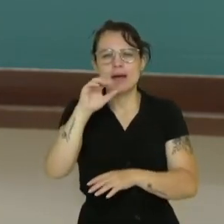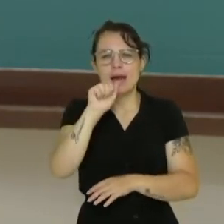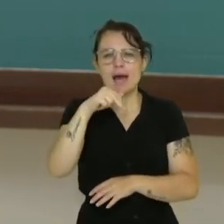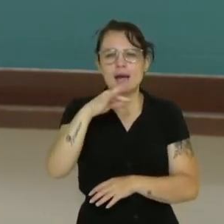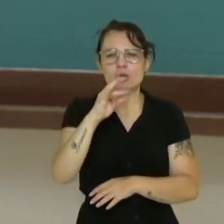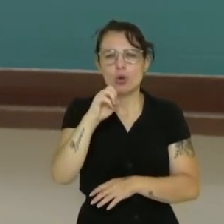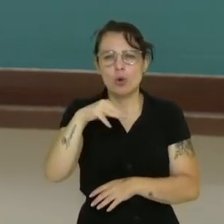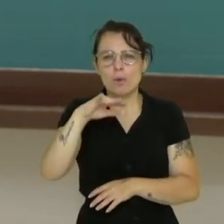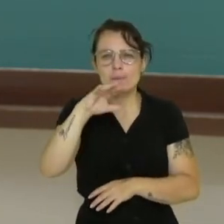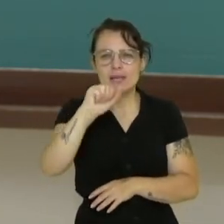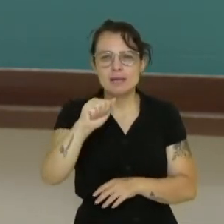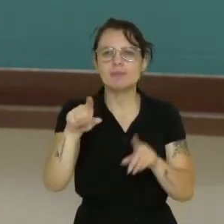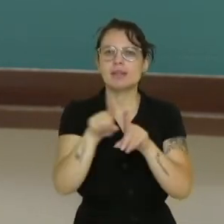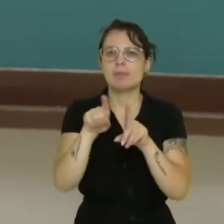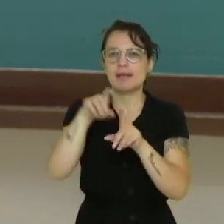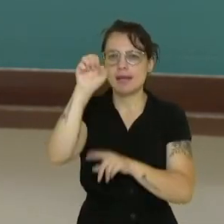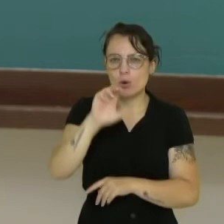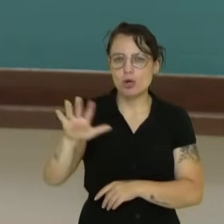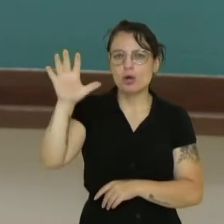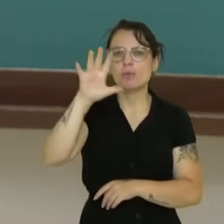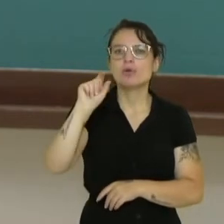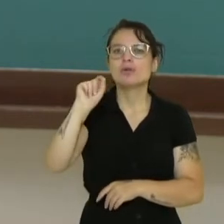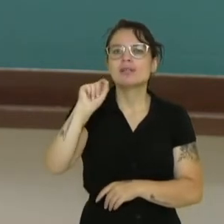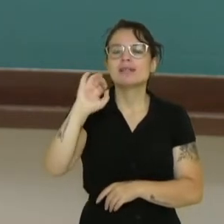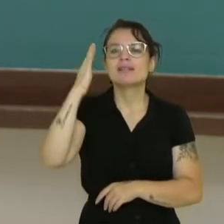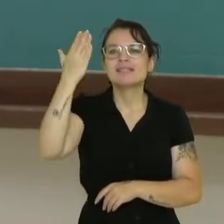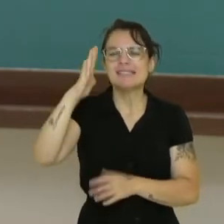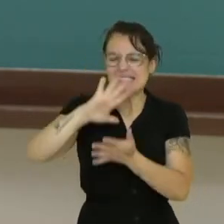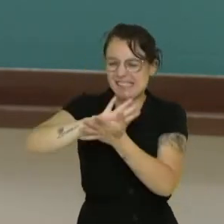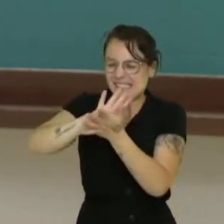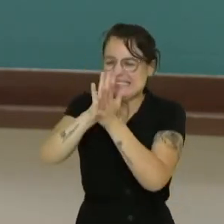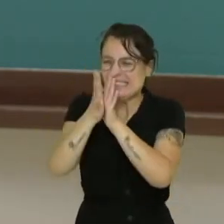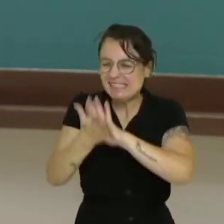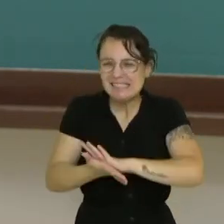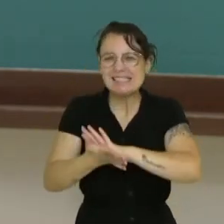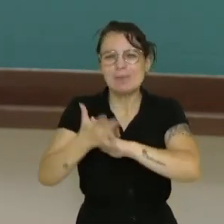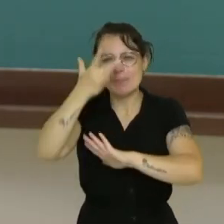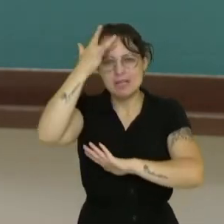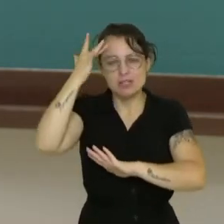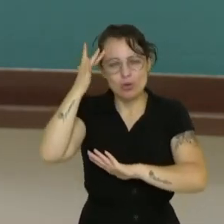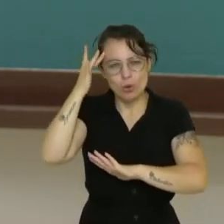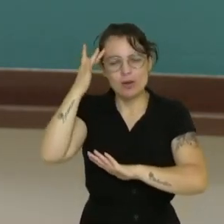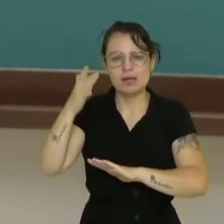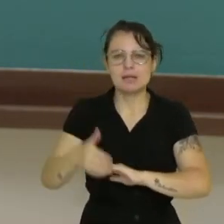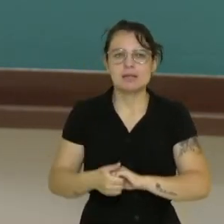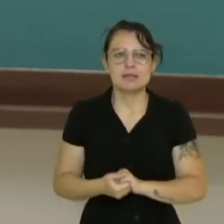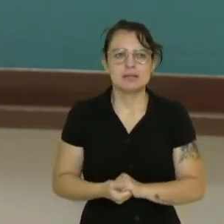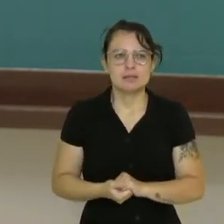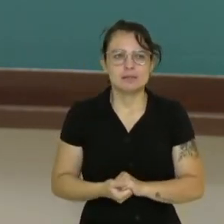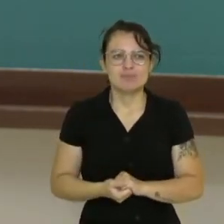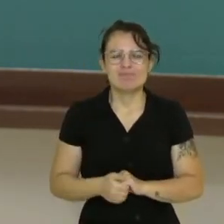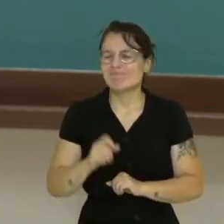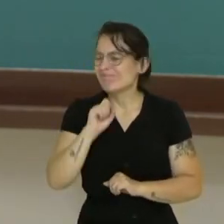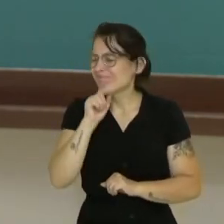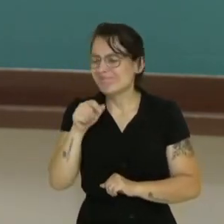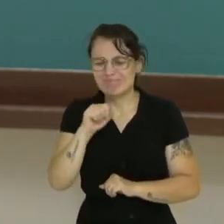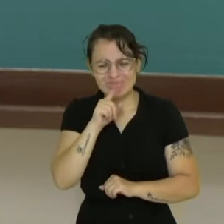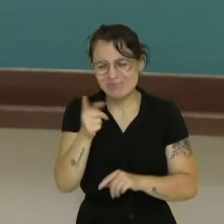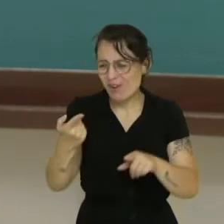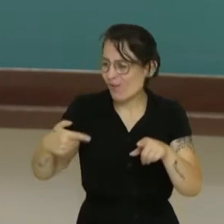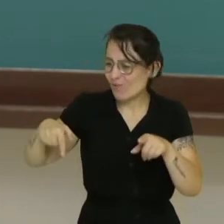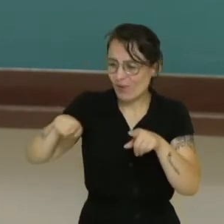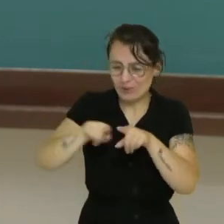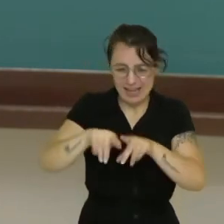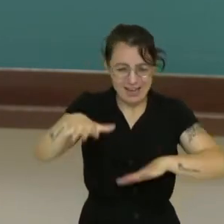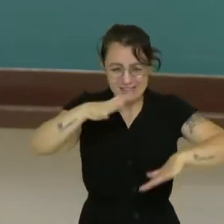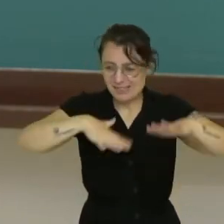atômicas, ou na Europa, onde aconteceu o genocídio. Era muito difícil se reorganizar